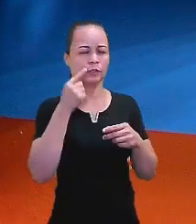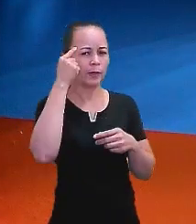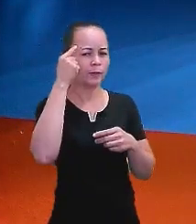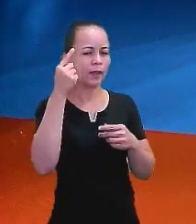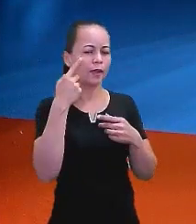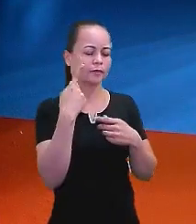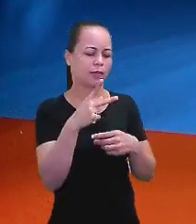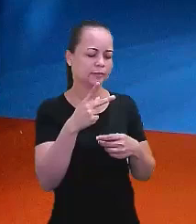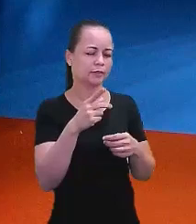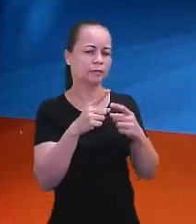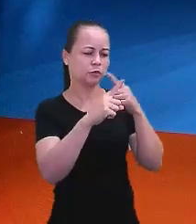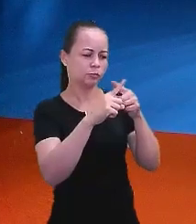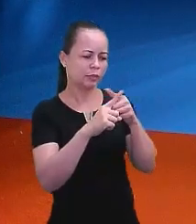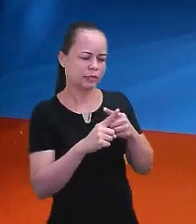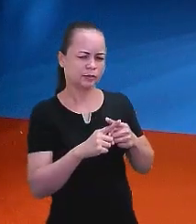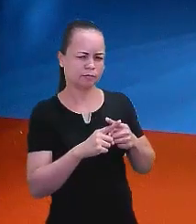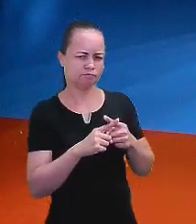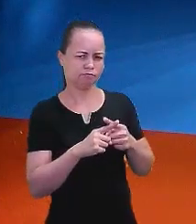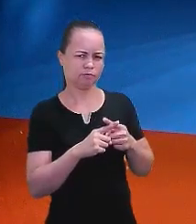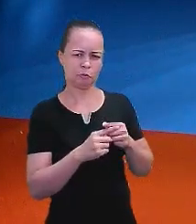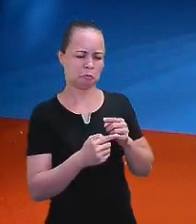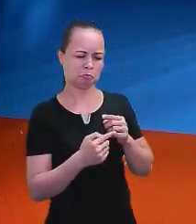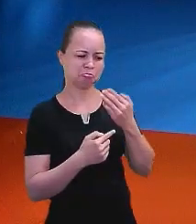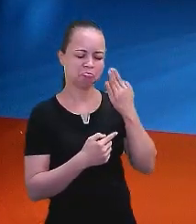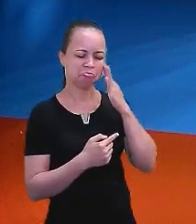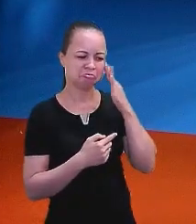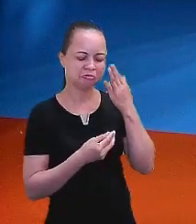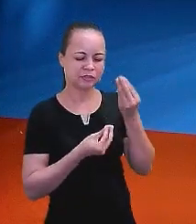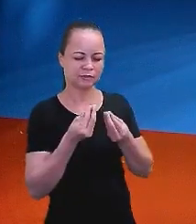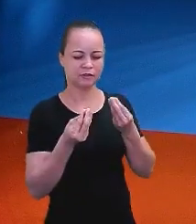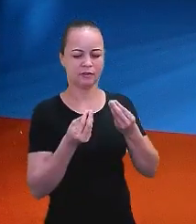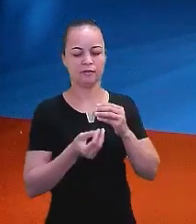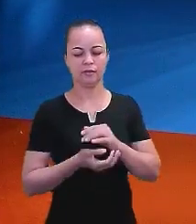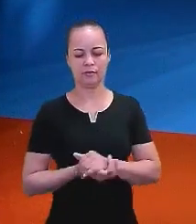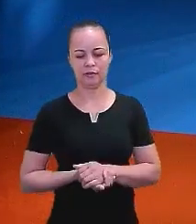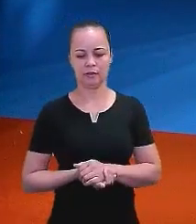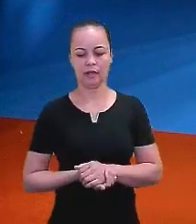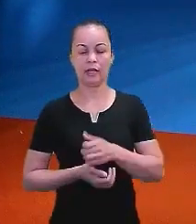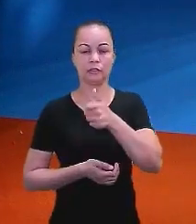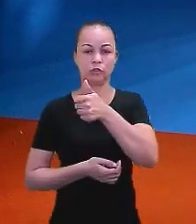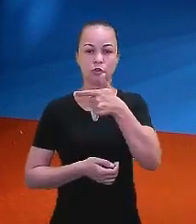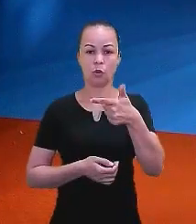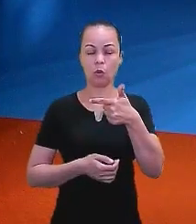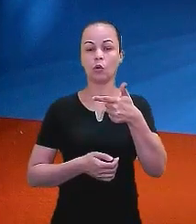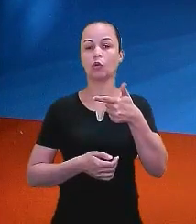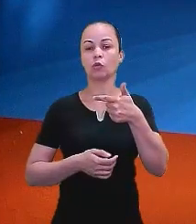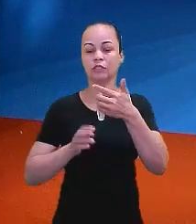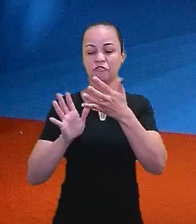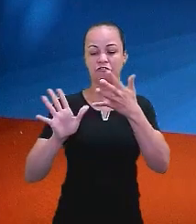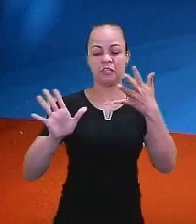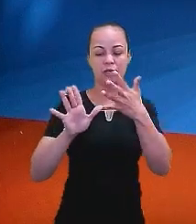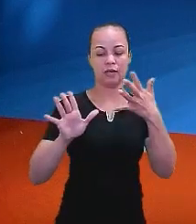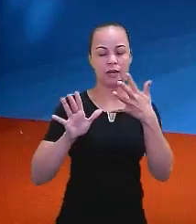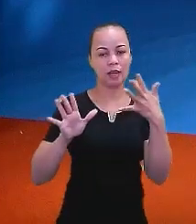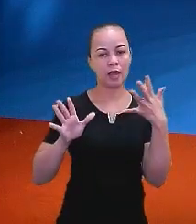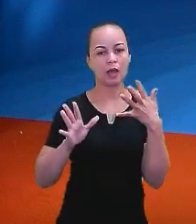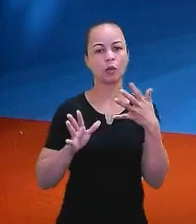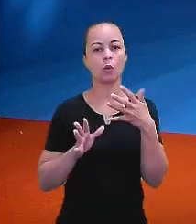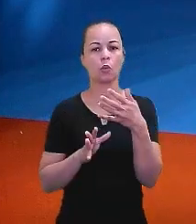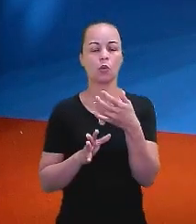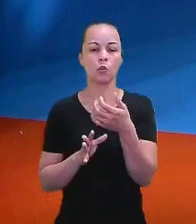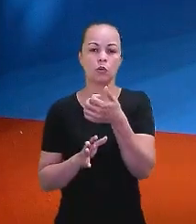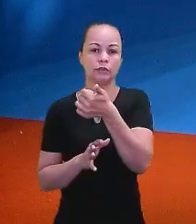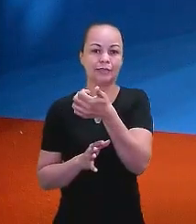que é multiplicação? Eu não identifiquei. Ele diz que há 12 fileiras com 16 poltronas. Se